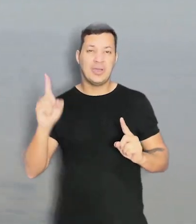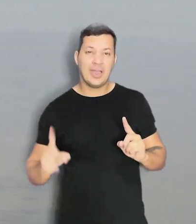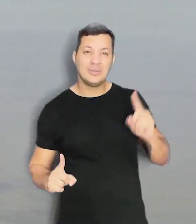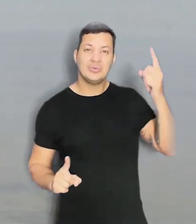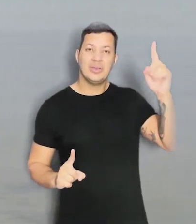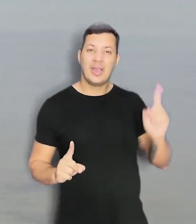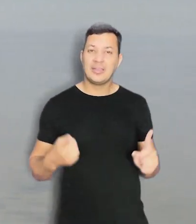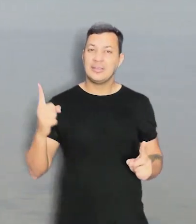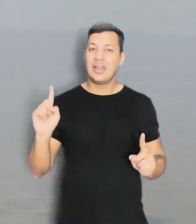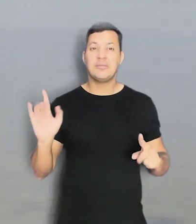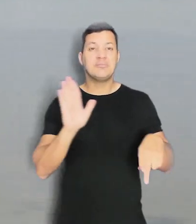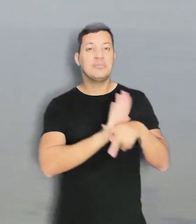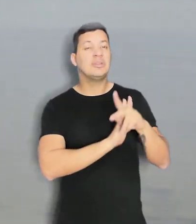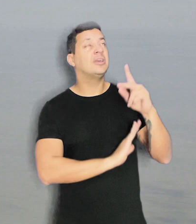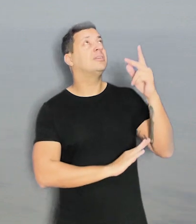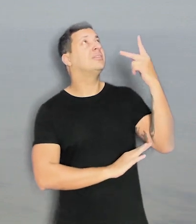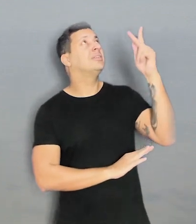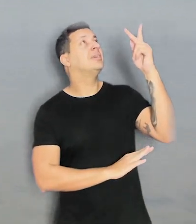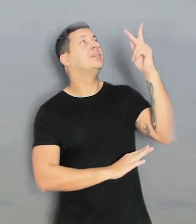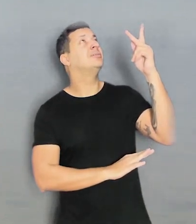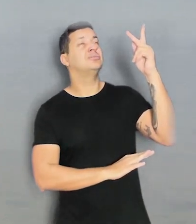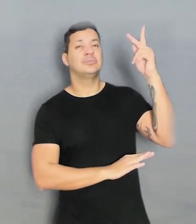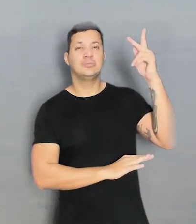são teus?